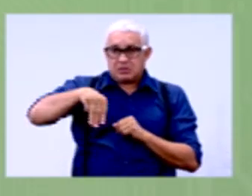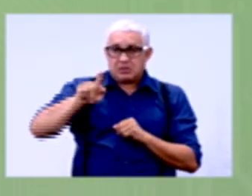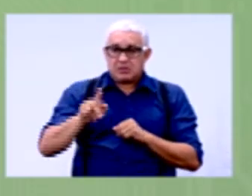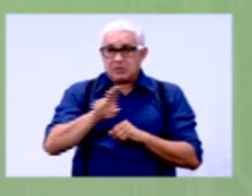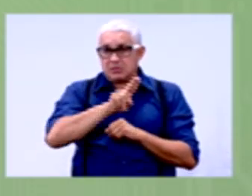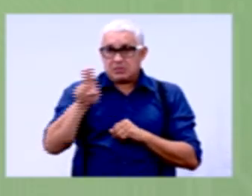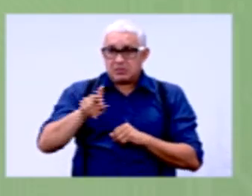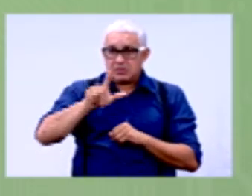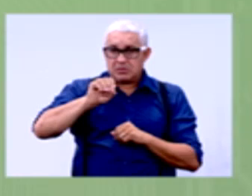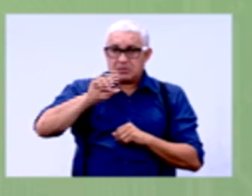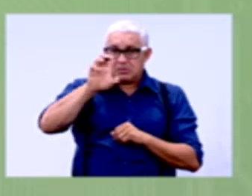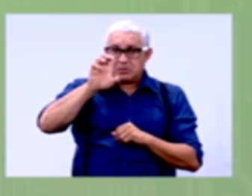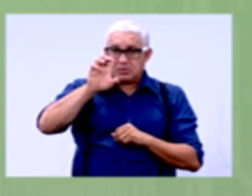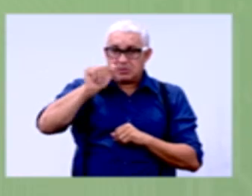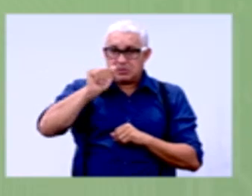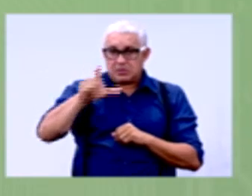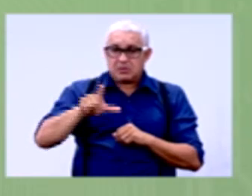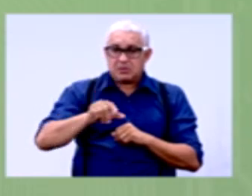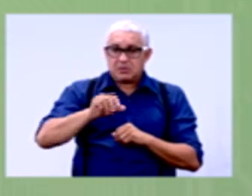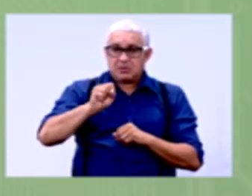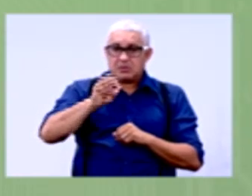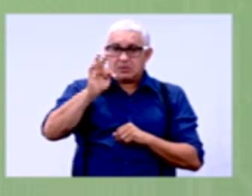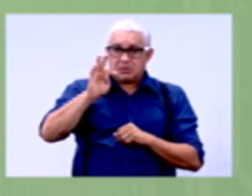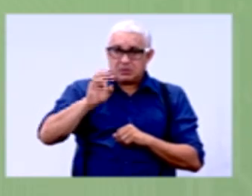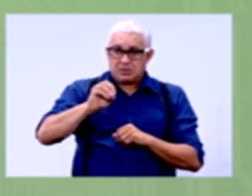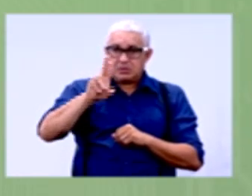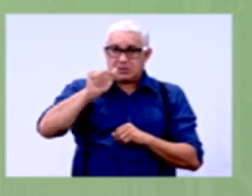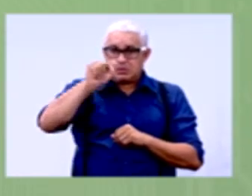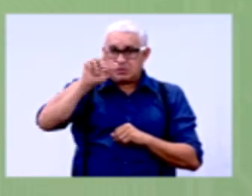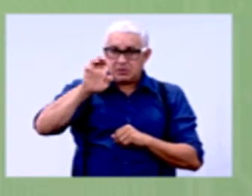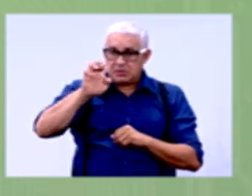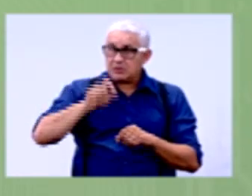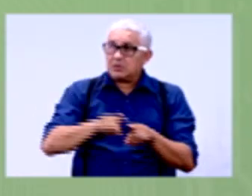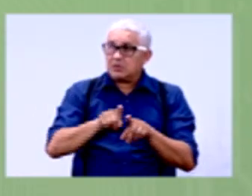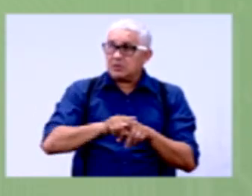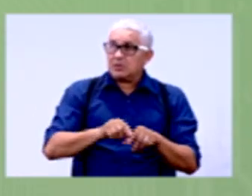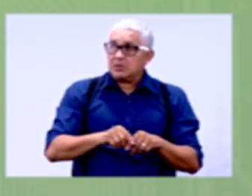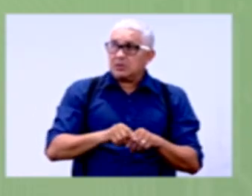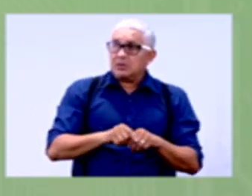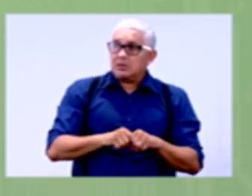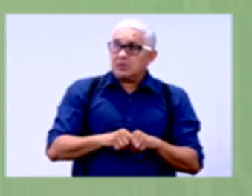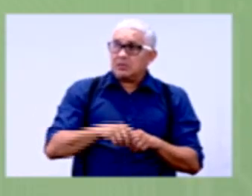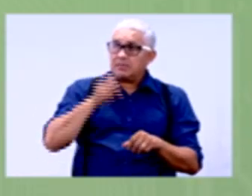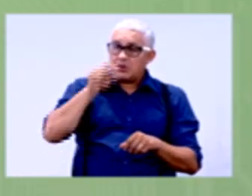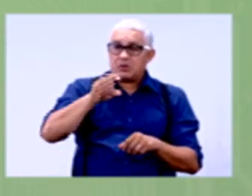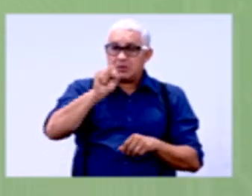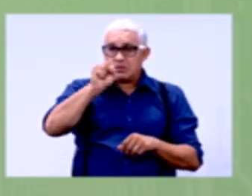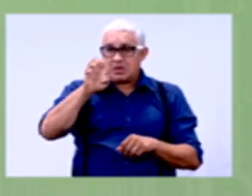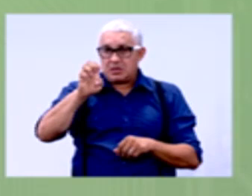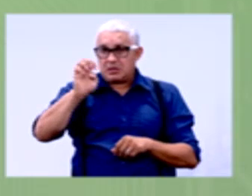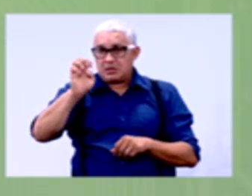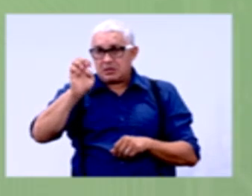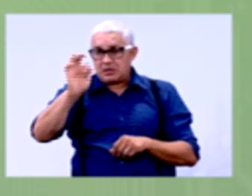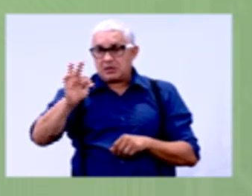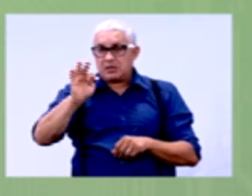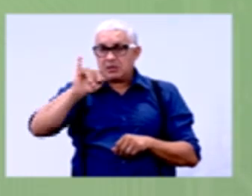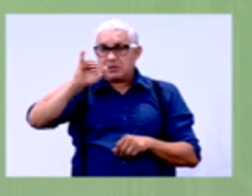chama localstorage.setItem, certo? E nela a gente passa a chave e o valor que queremos